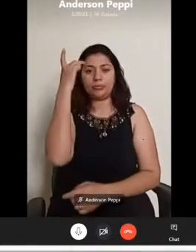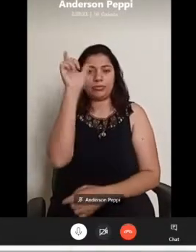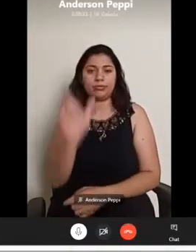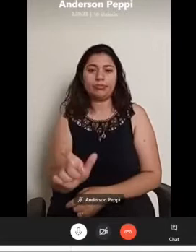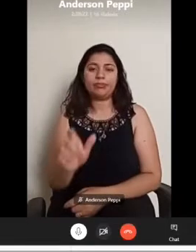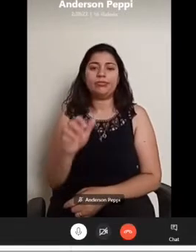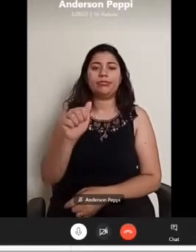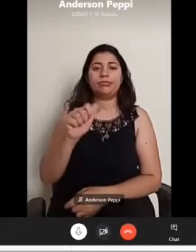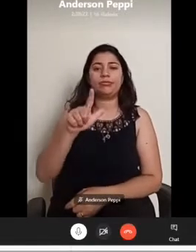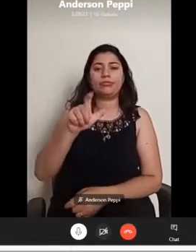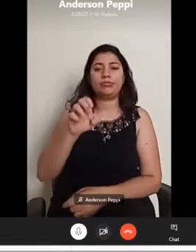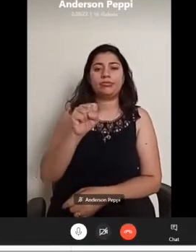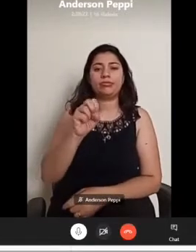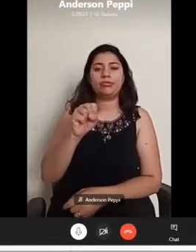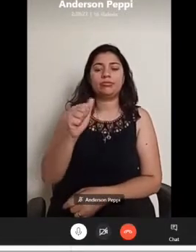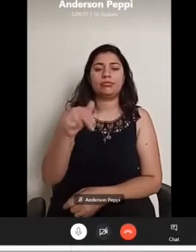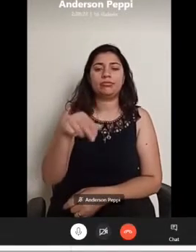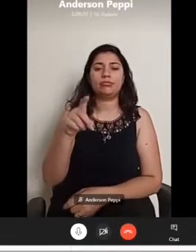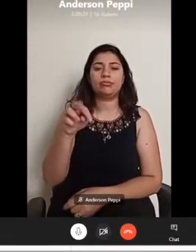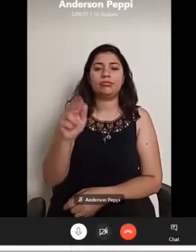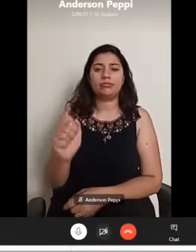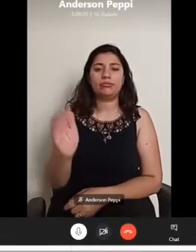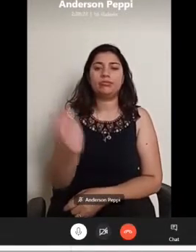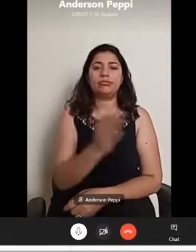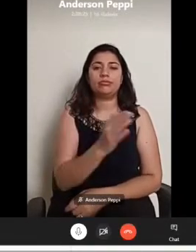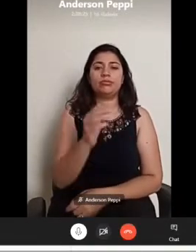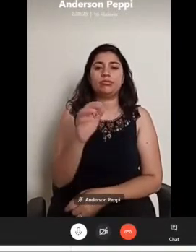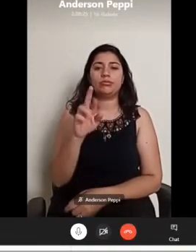e Roseli Antunes da Silva e Elo.